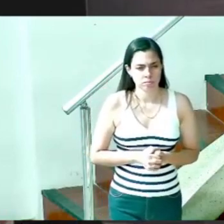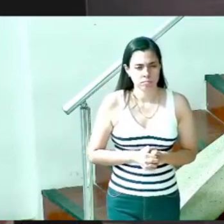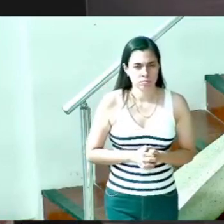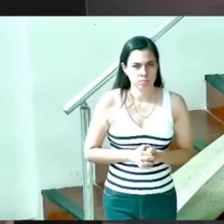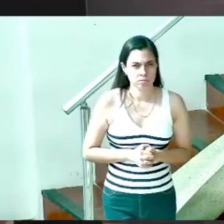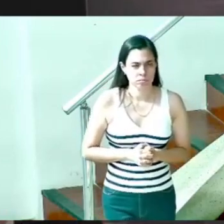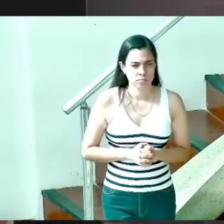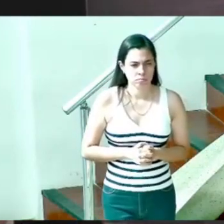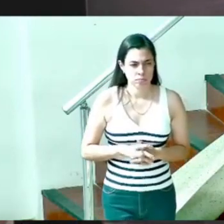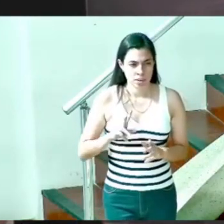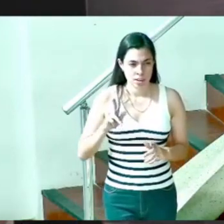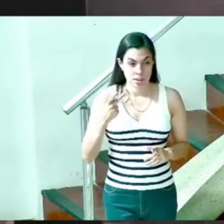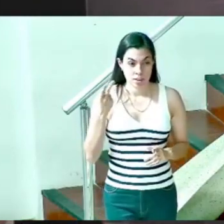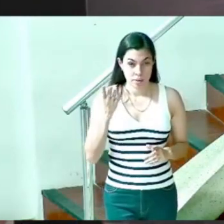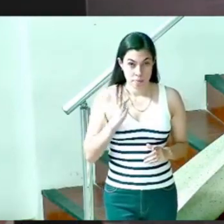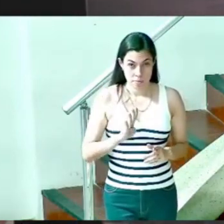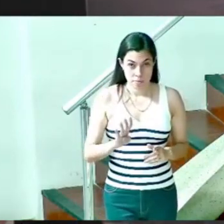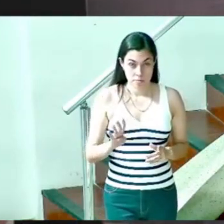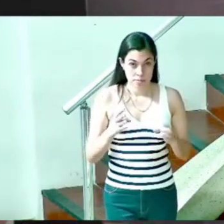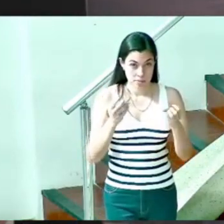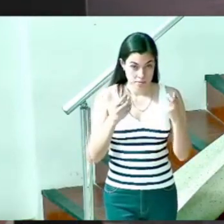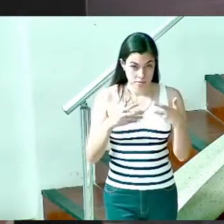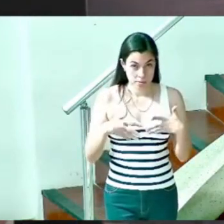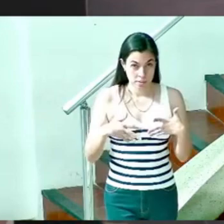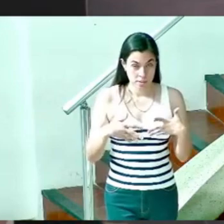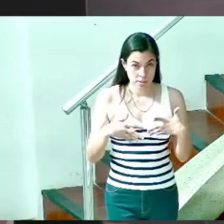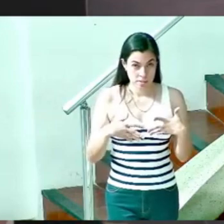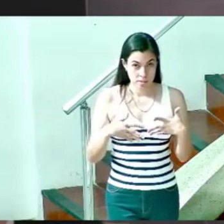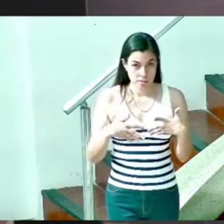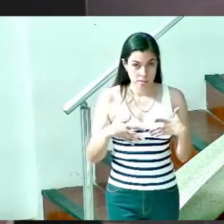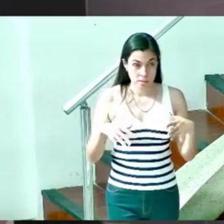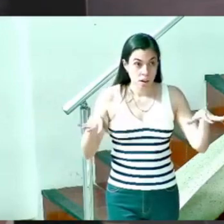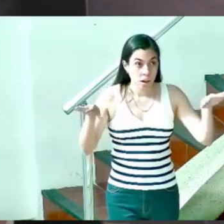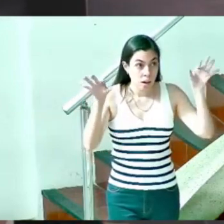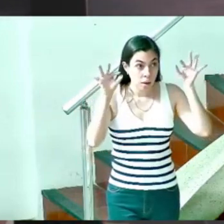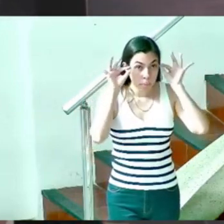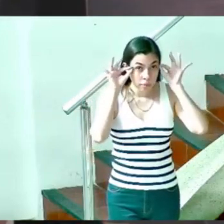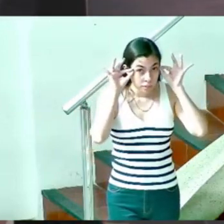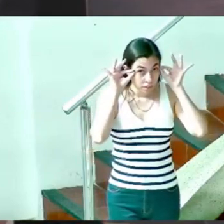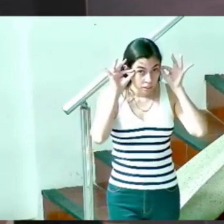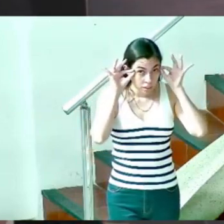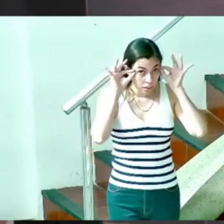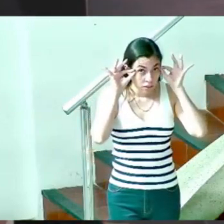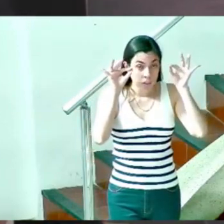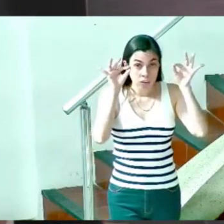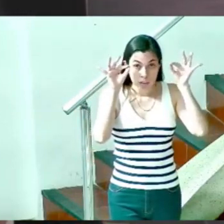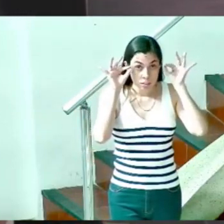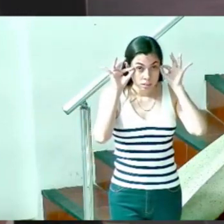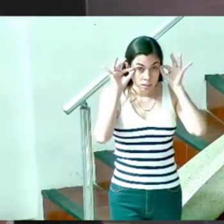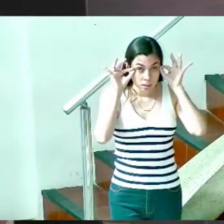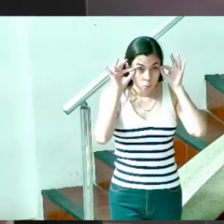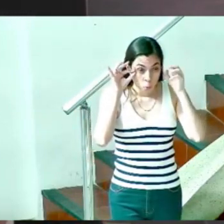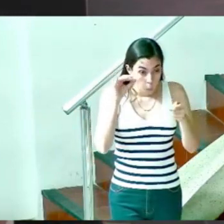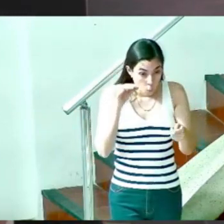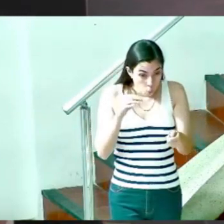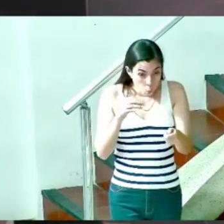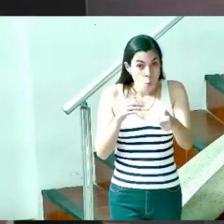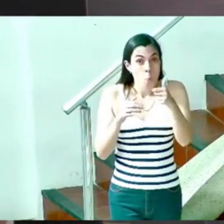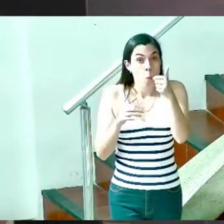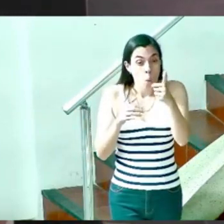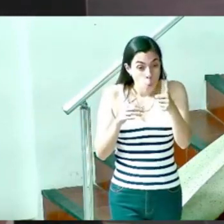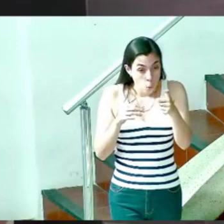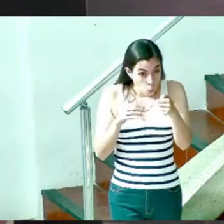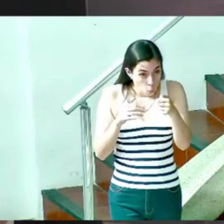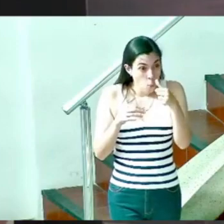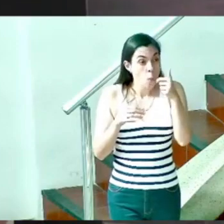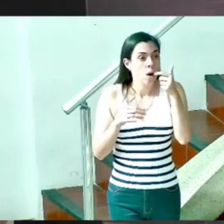por isso o autor aos Hebreus diz que eles estão a um passo da apostasia, ou do abandono